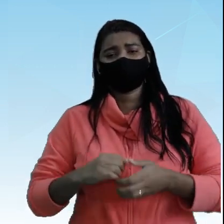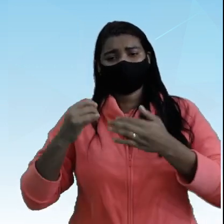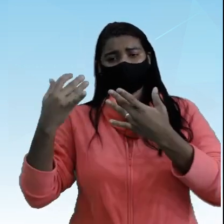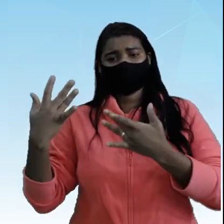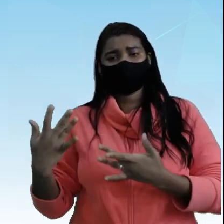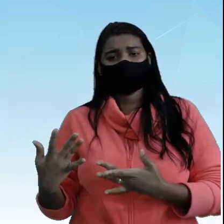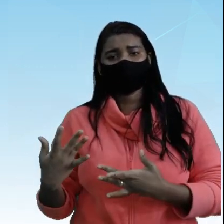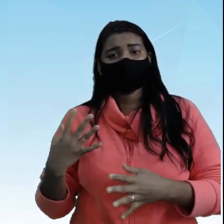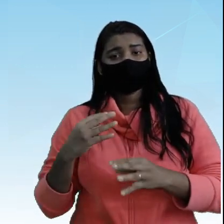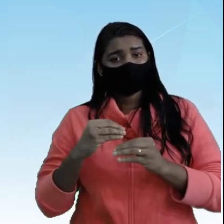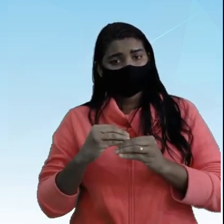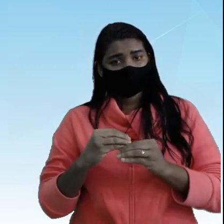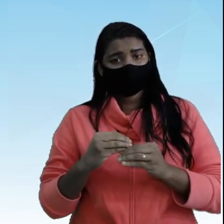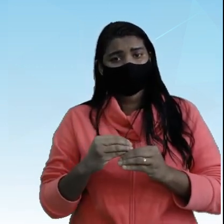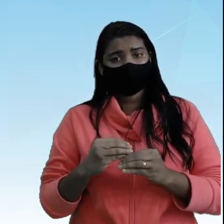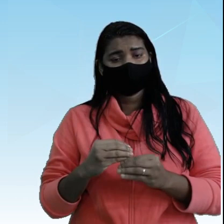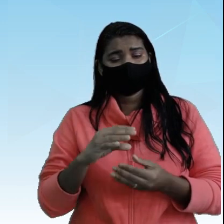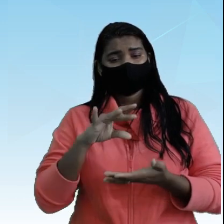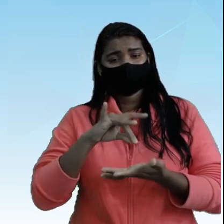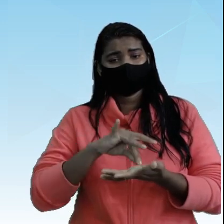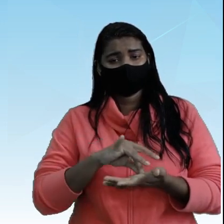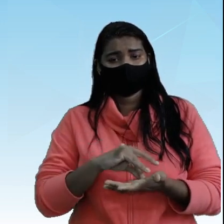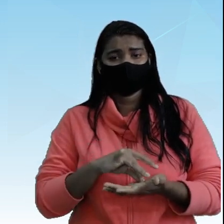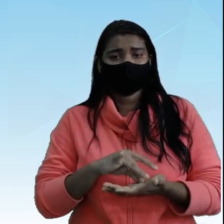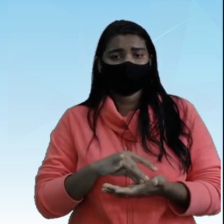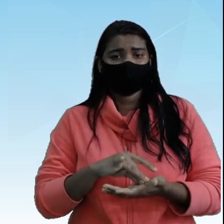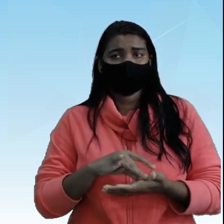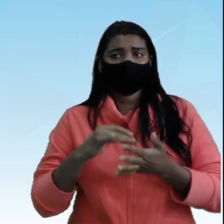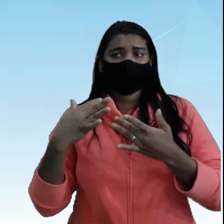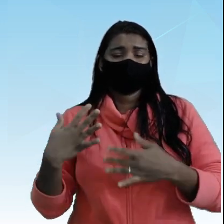a pontuação e o sentido. Se eu digo